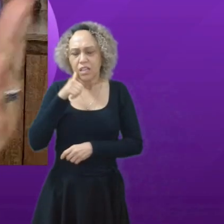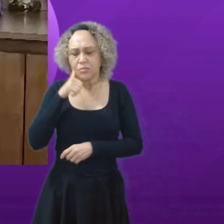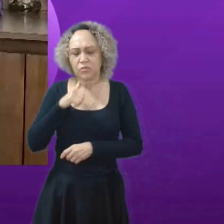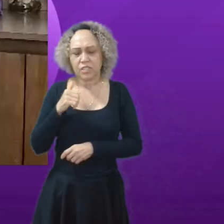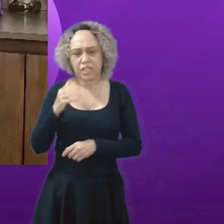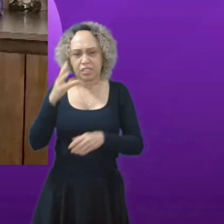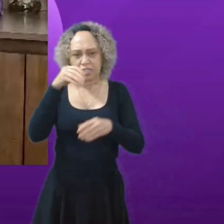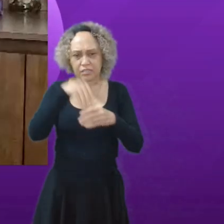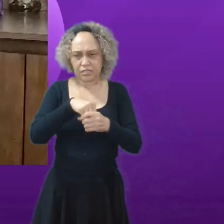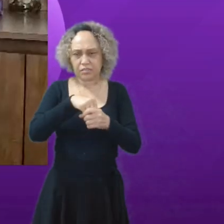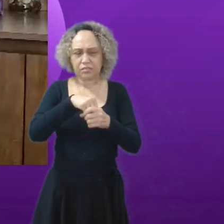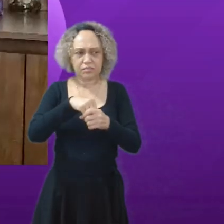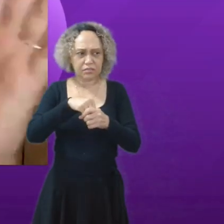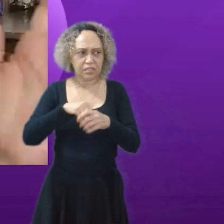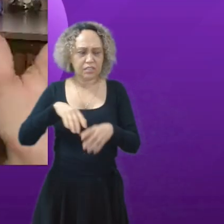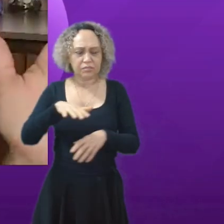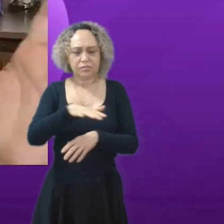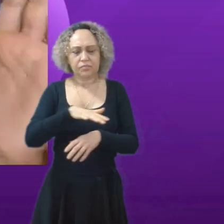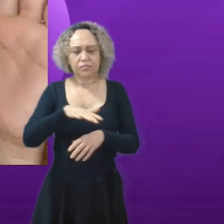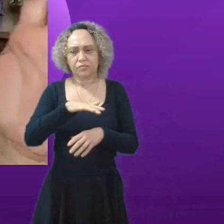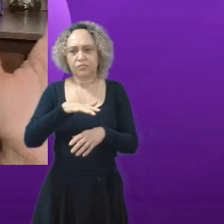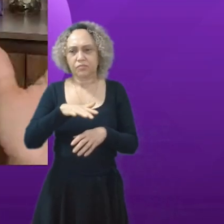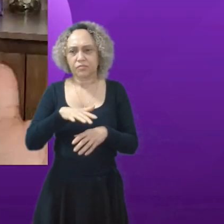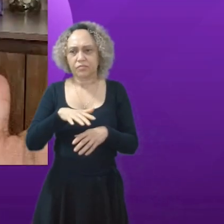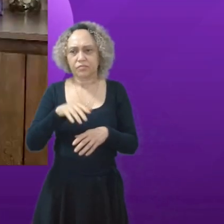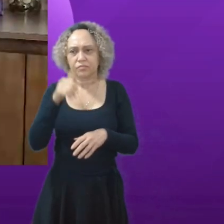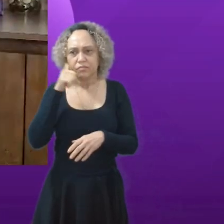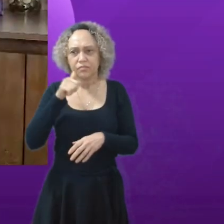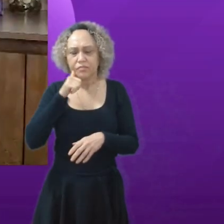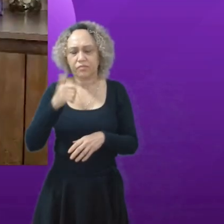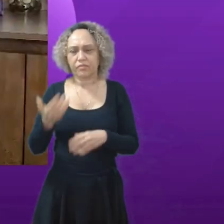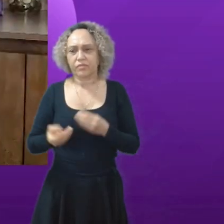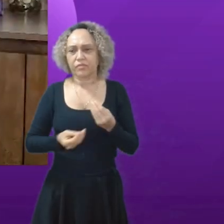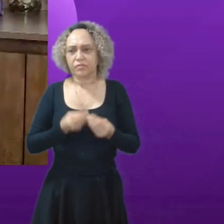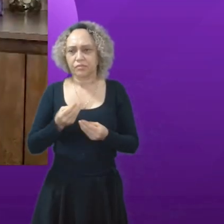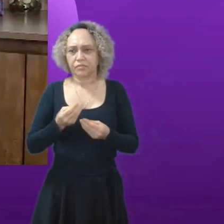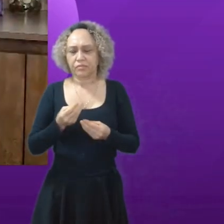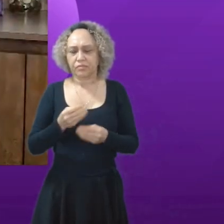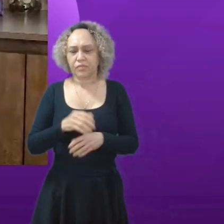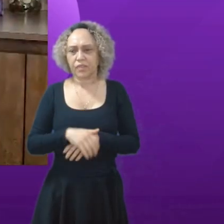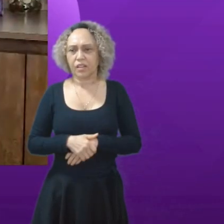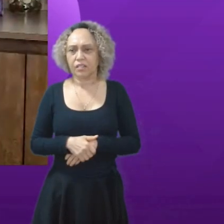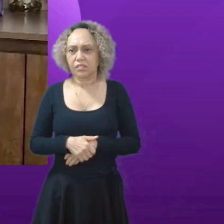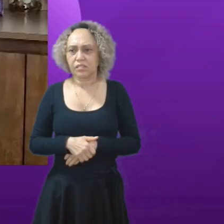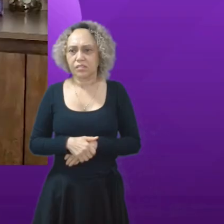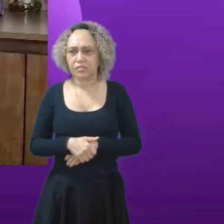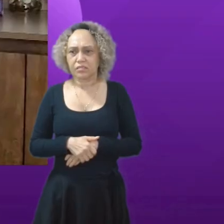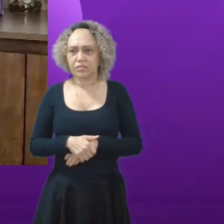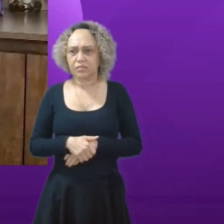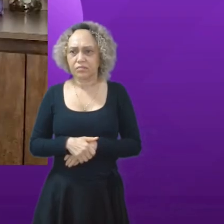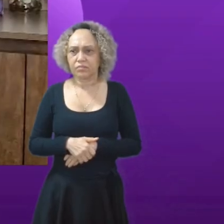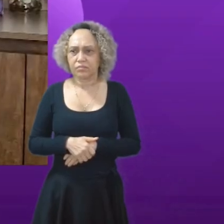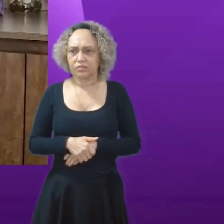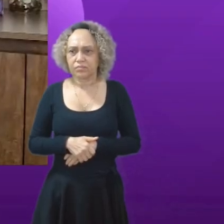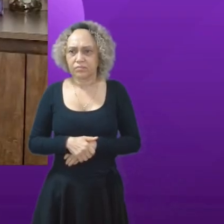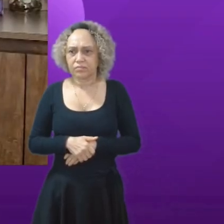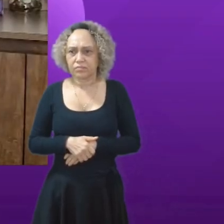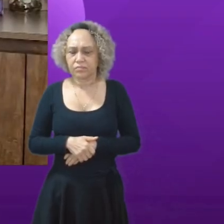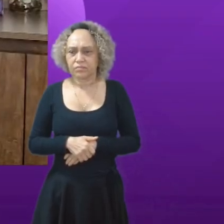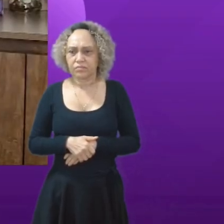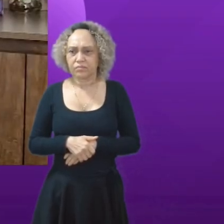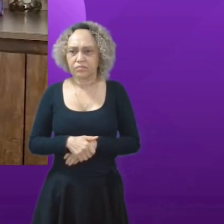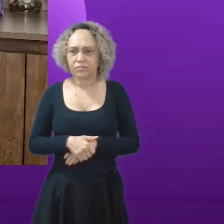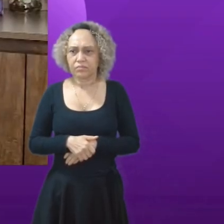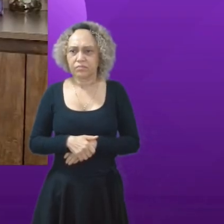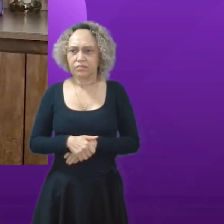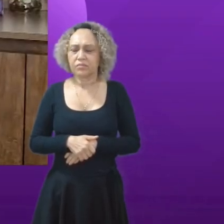para o campo das mulheres, né, na amplidão do ser mulher nesse mundo, de